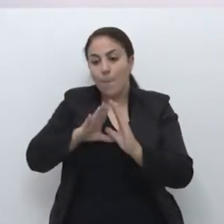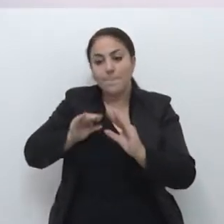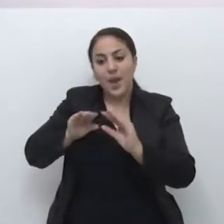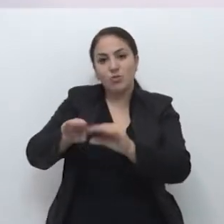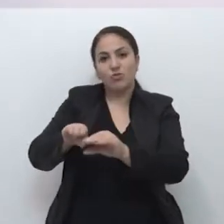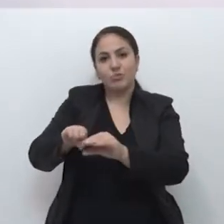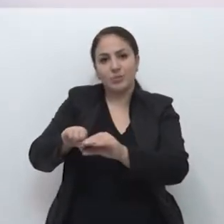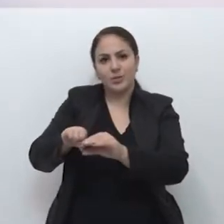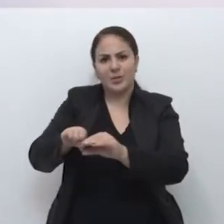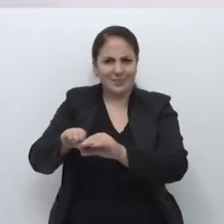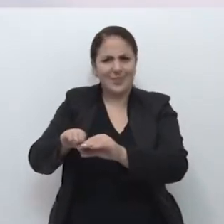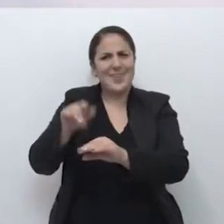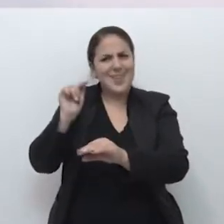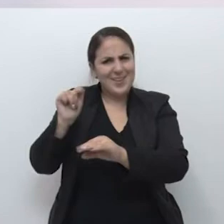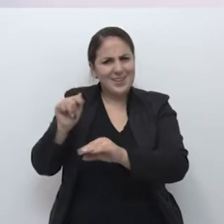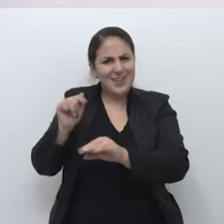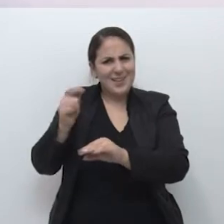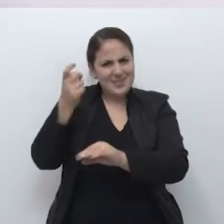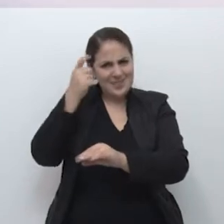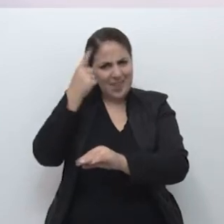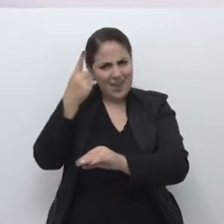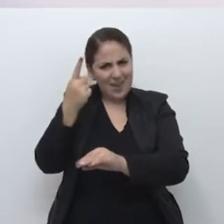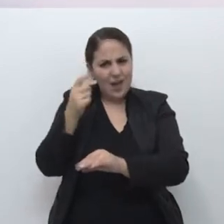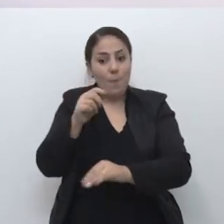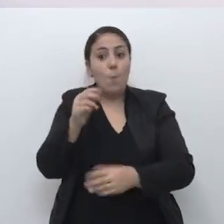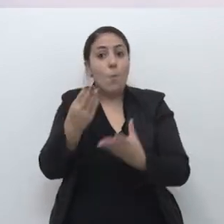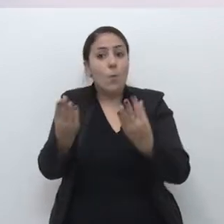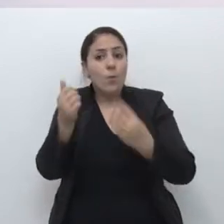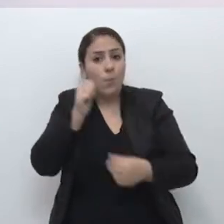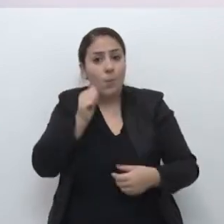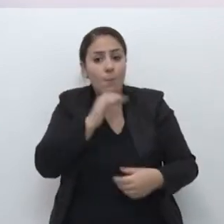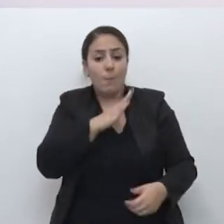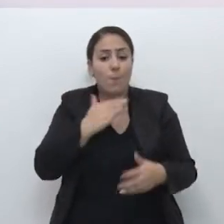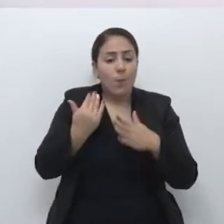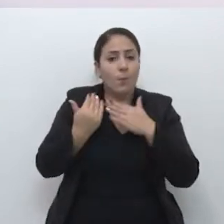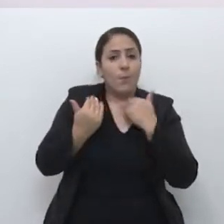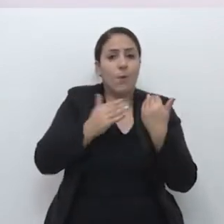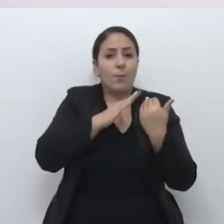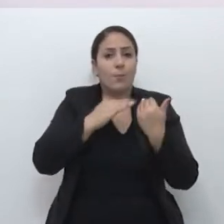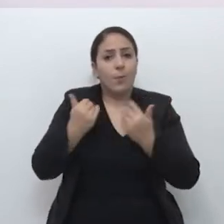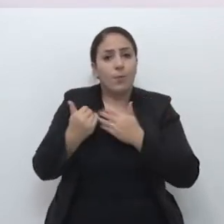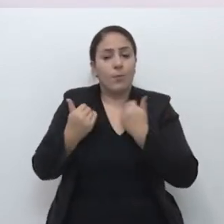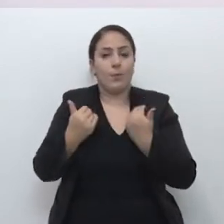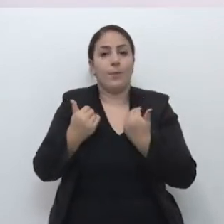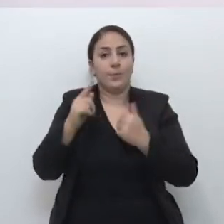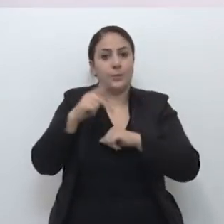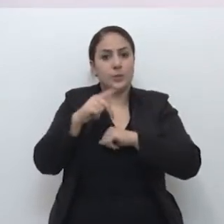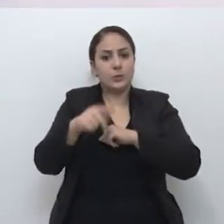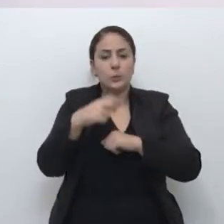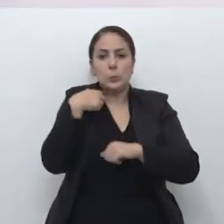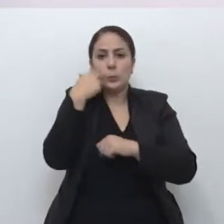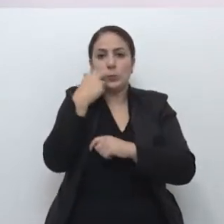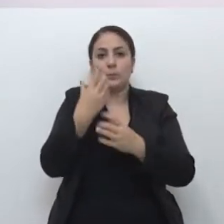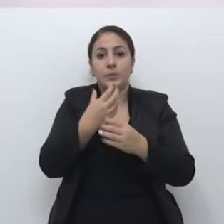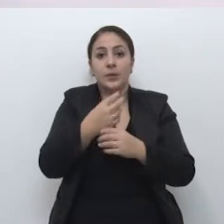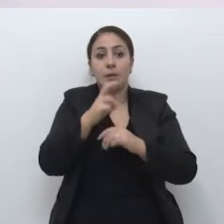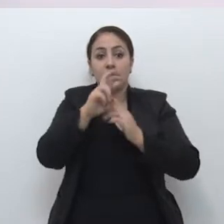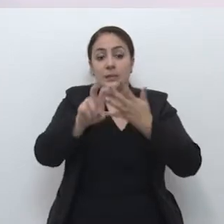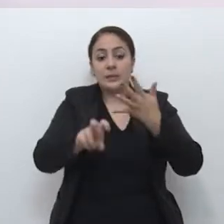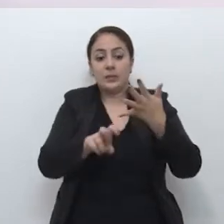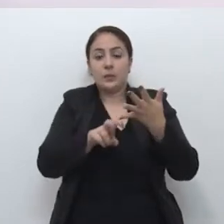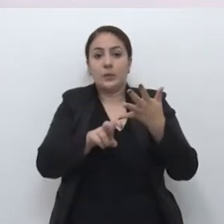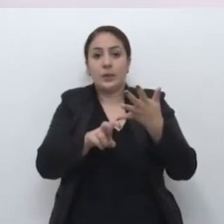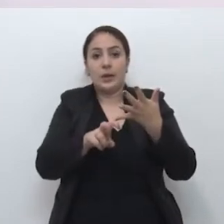muitas mulheres estão morrendo. Os índices de feminicídio estão aumentando. Passo Fundo ocupa vergonhosamente o 5º lugar aí